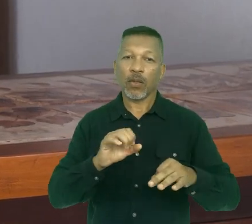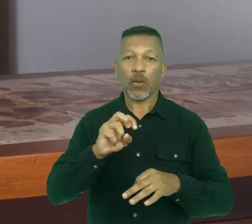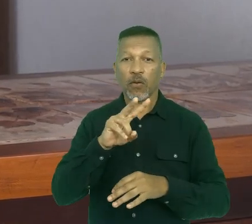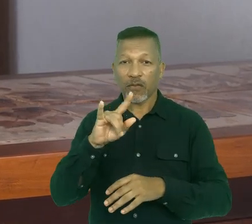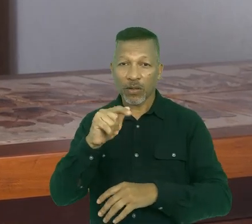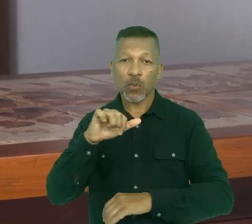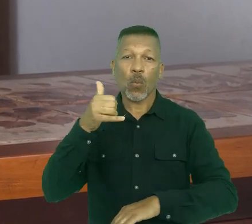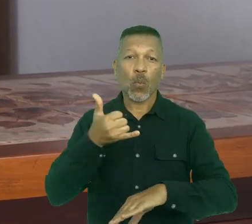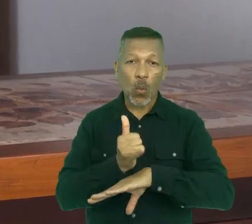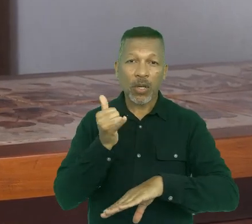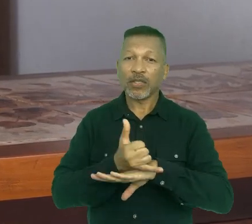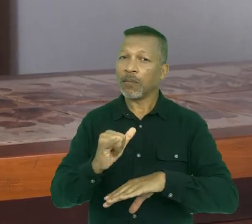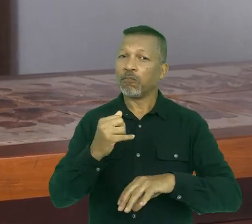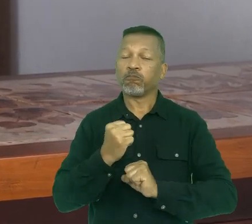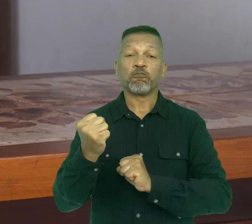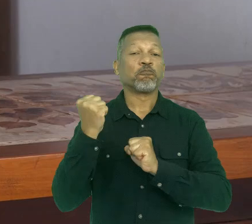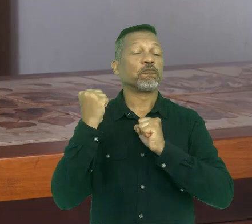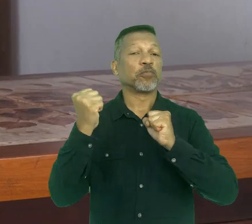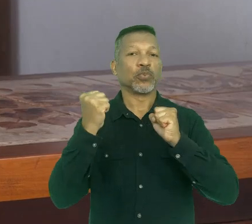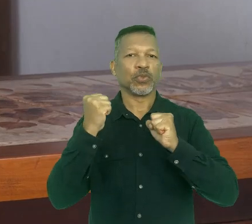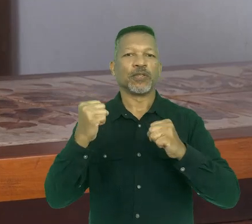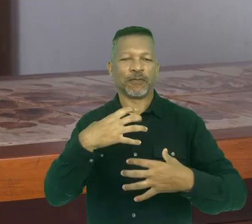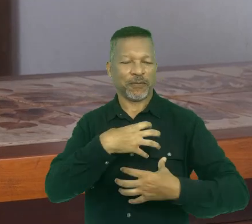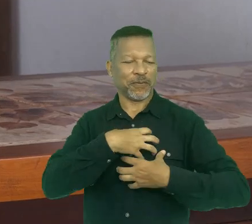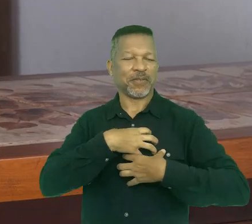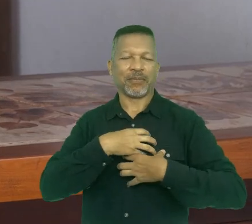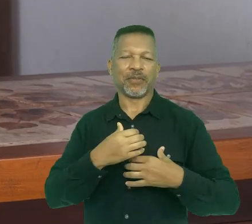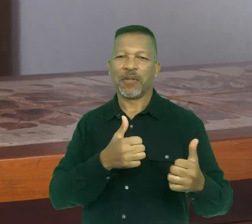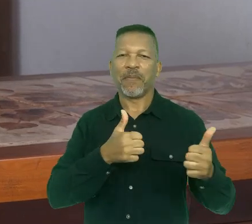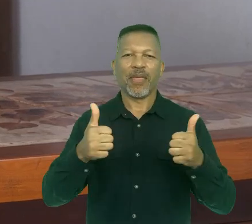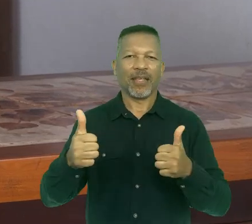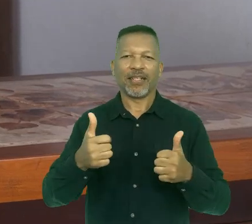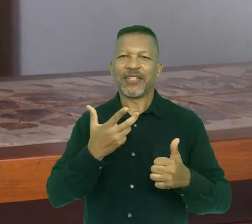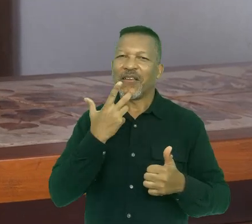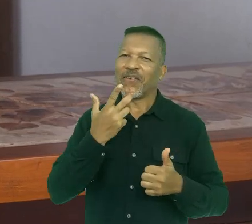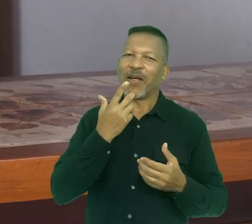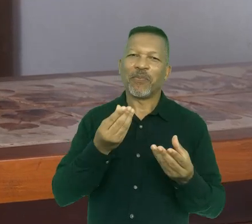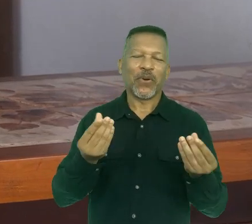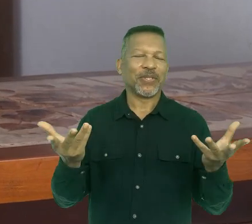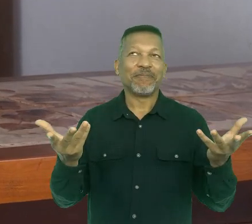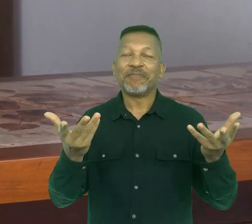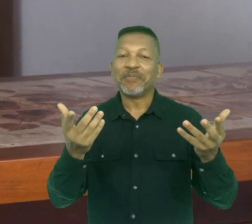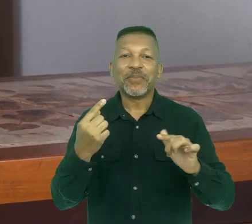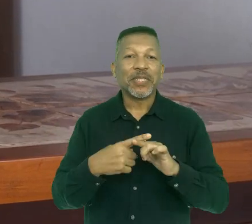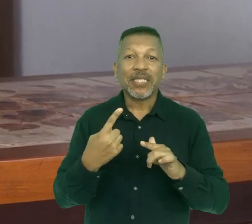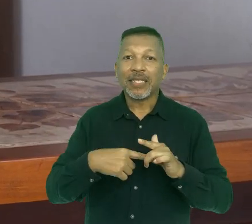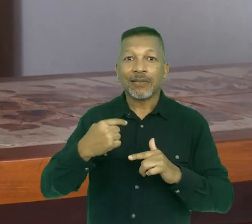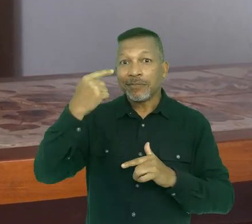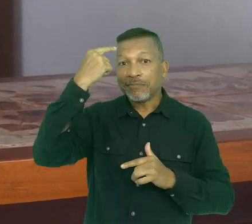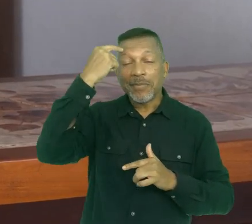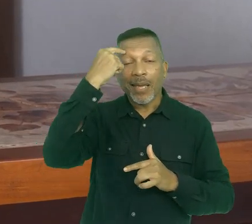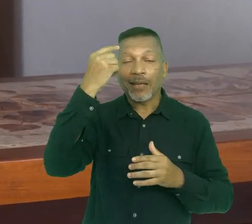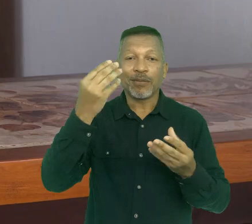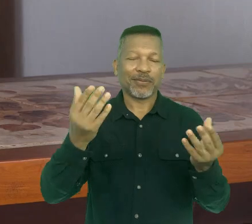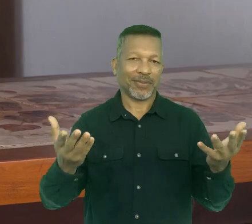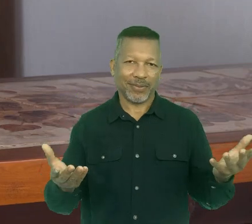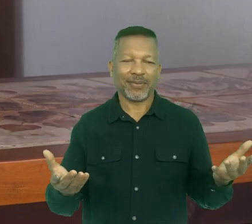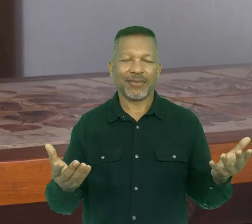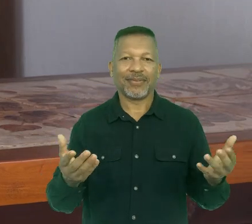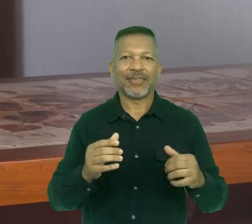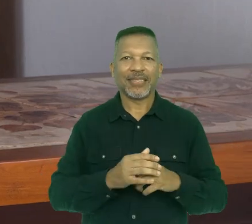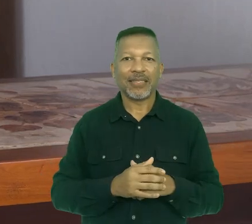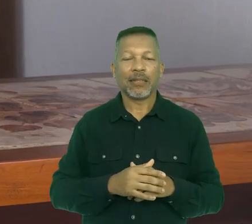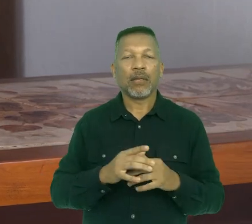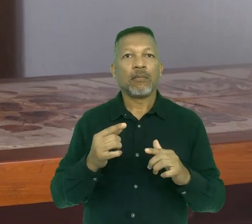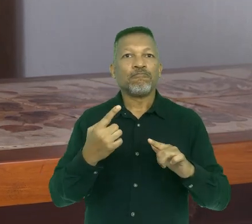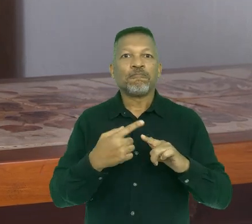Aço muito forte, Ipatinga muito forte. Então, me sinto bem demais. Não sei falar muito sobre, porque eu nem penso muito nisso,